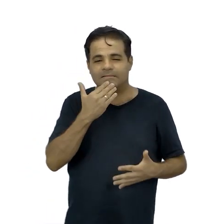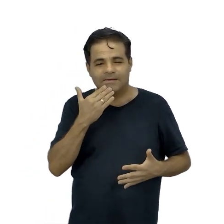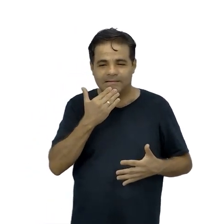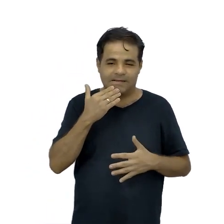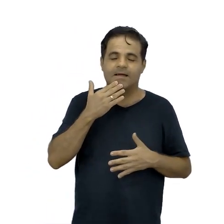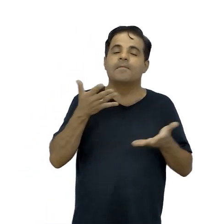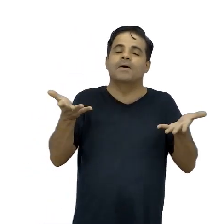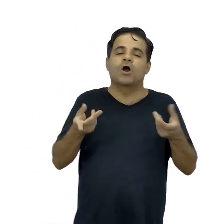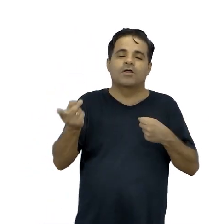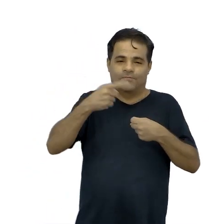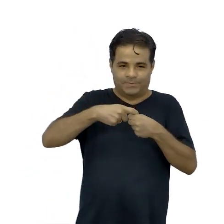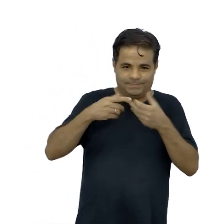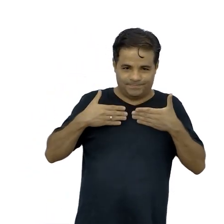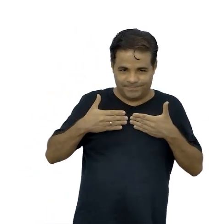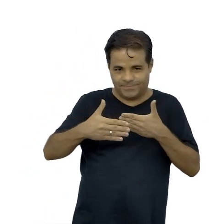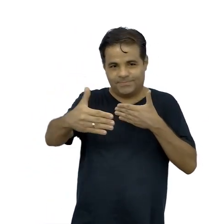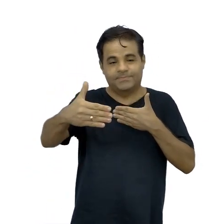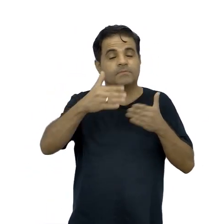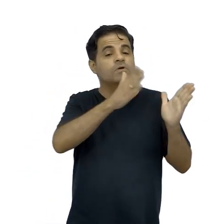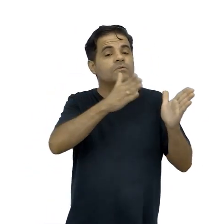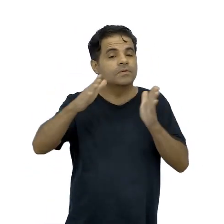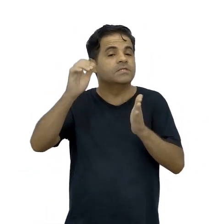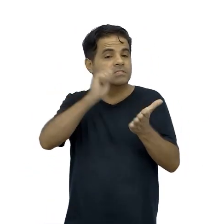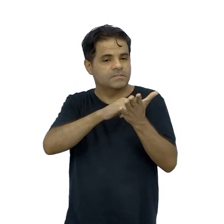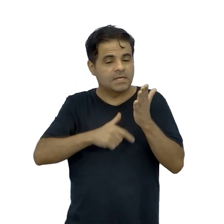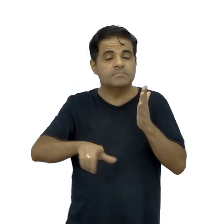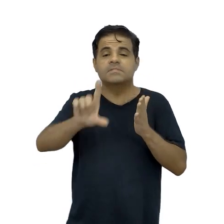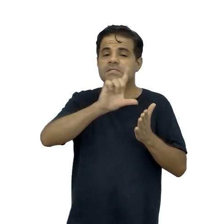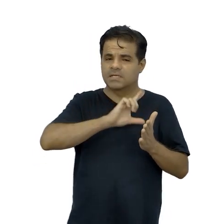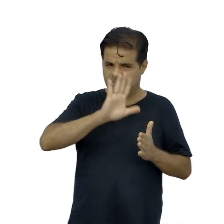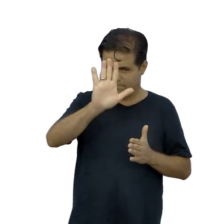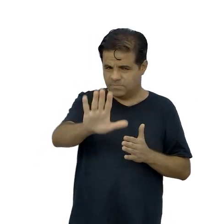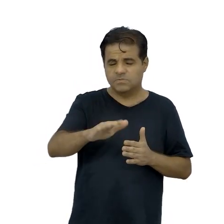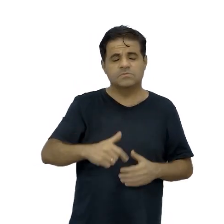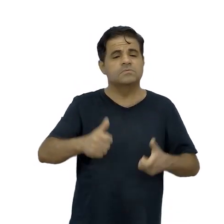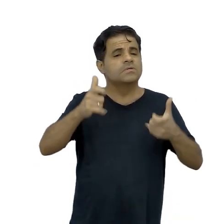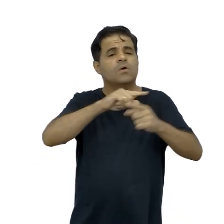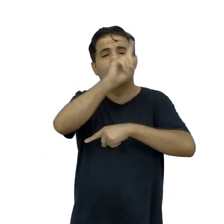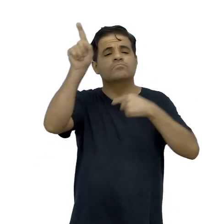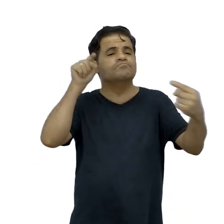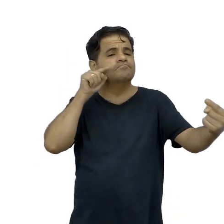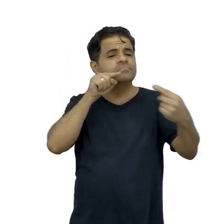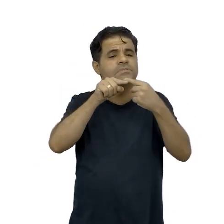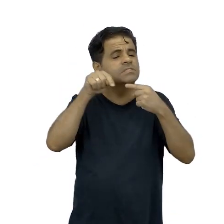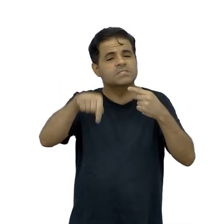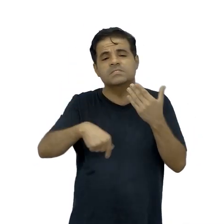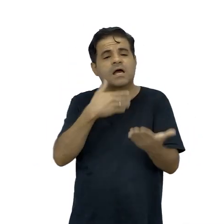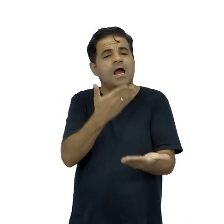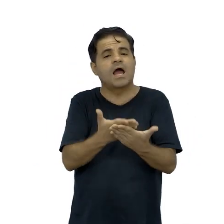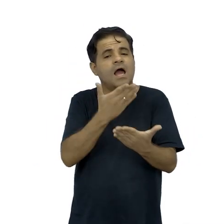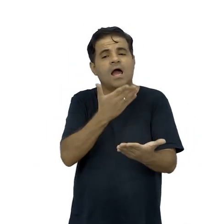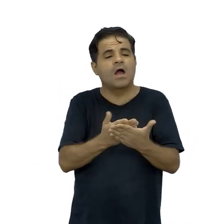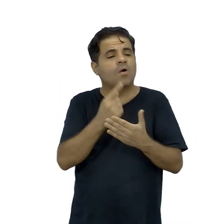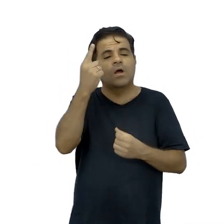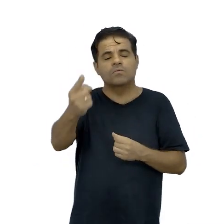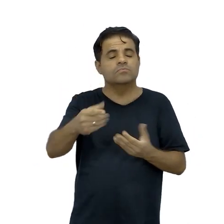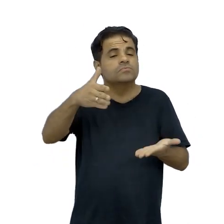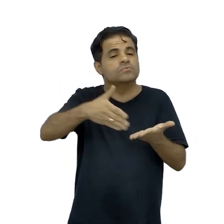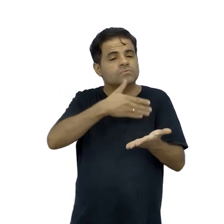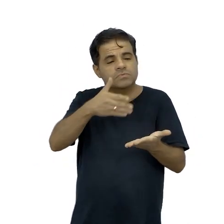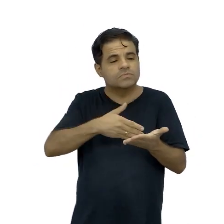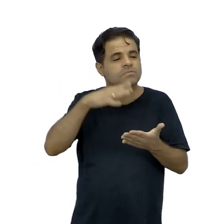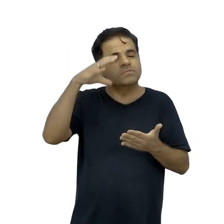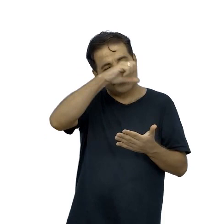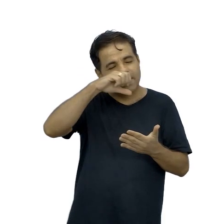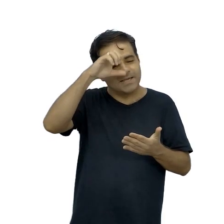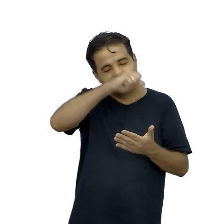Vamos agora para uma sequência de atividades. Antes, porém, né, vamos falar qual é o objetivo dessa aula 1 do caderno do